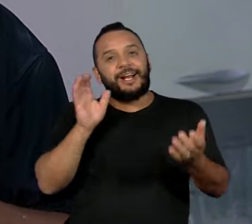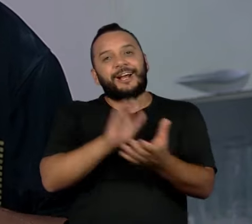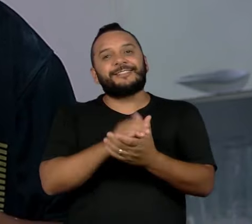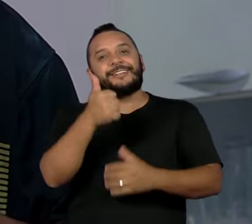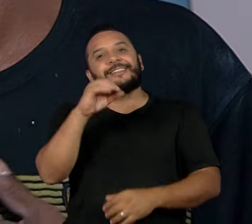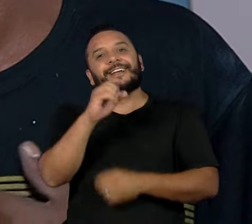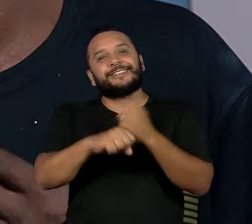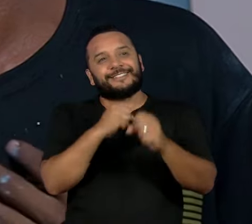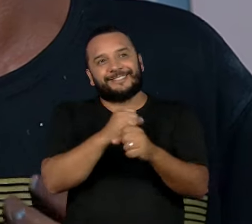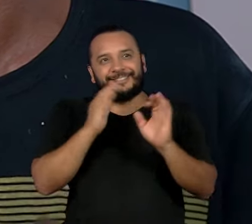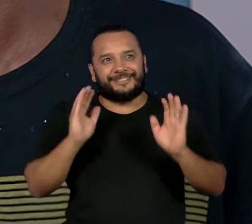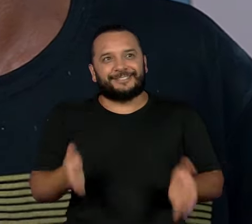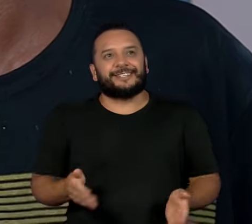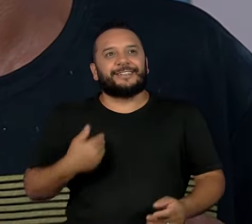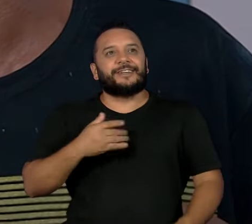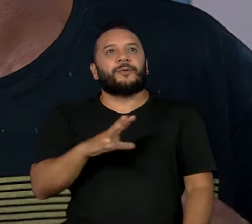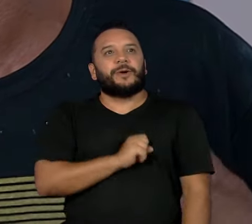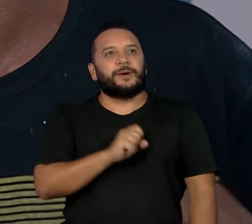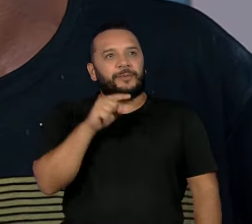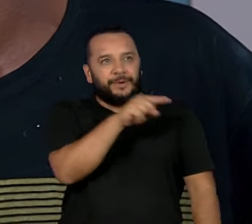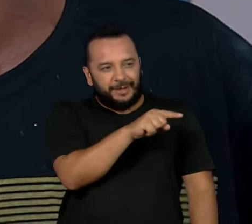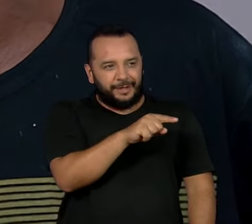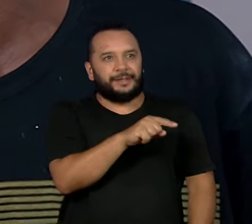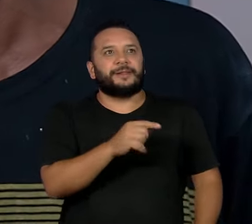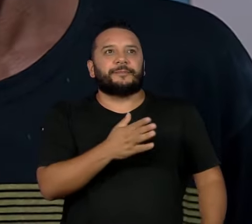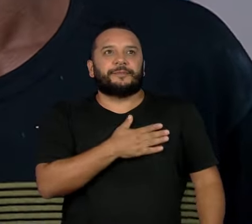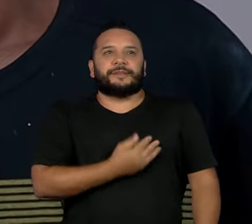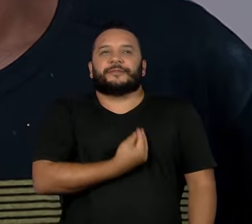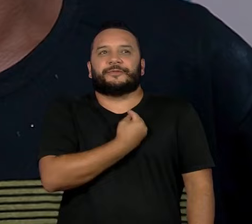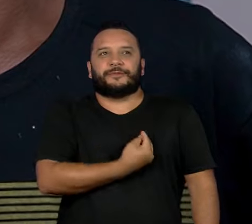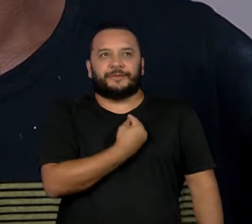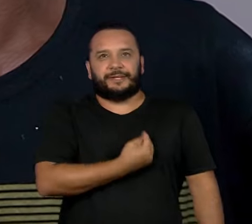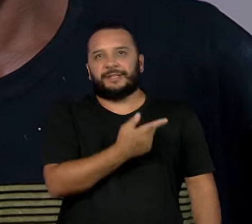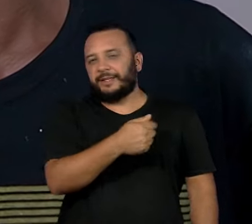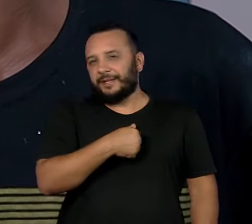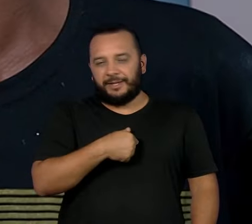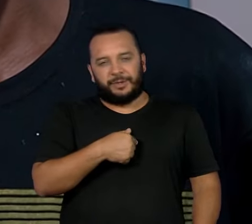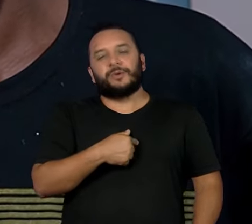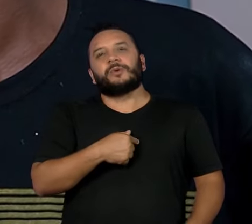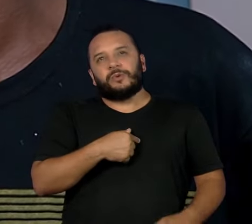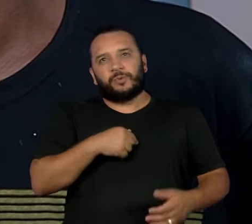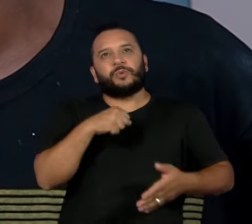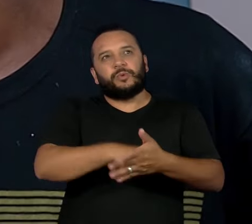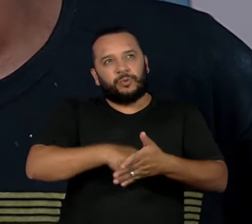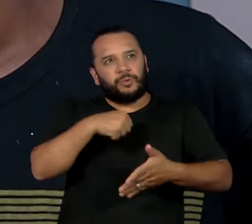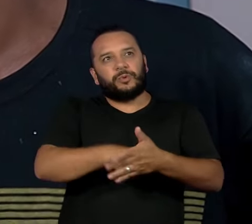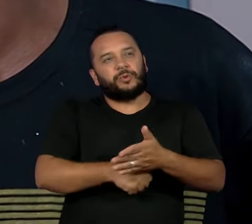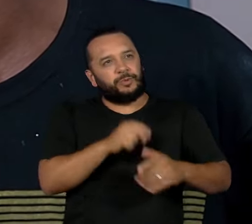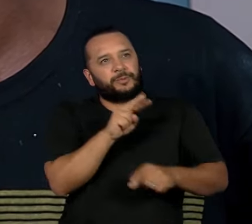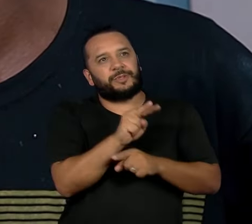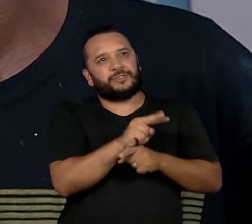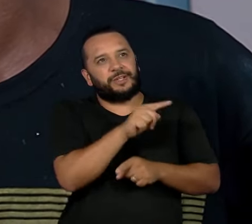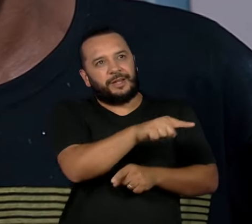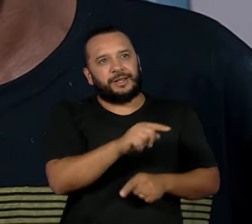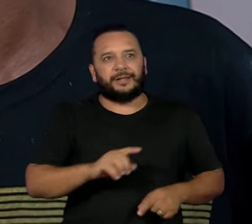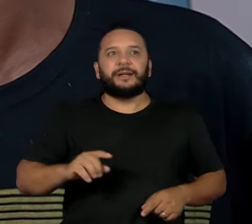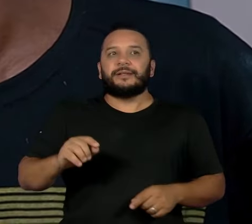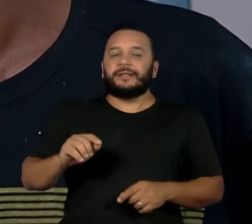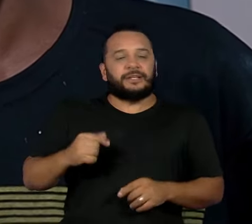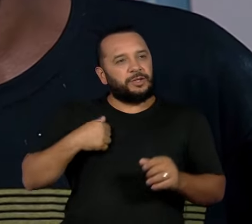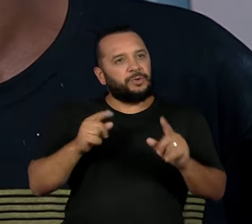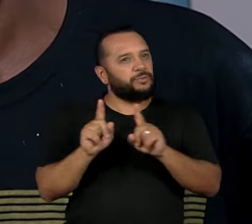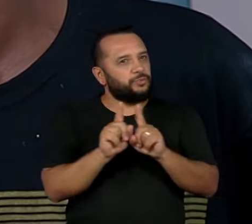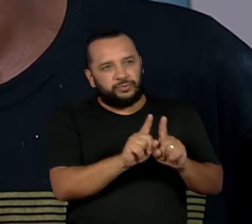10 anos. Eu amo ela de paixão, ela é minha vida. Eu estou por ela o resto da vida. Enquanto Deus permitir nós na Terra, eu estou com